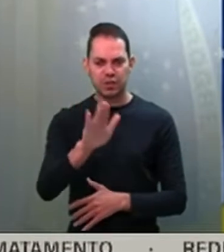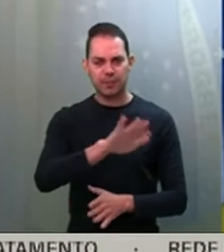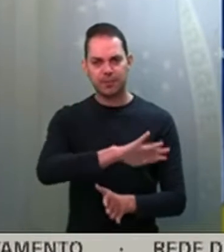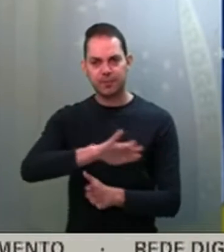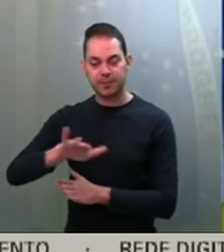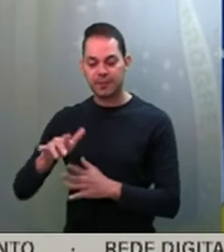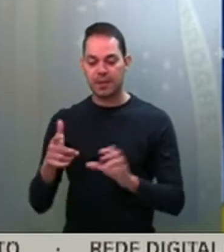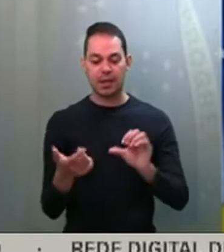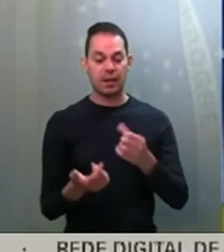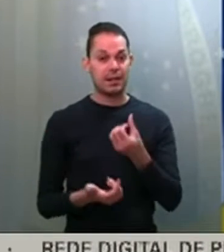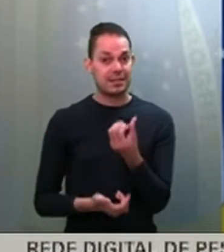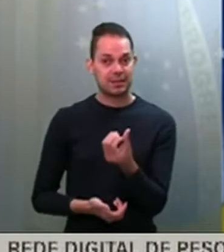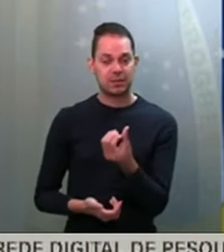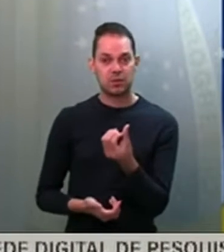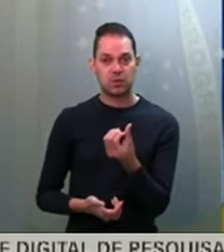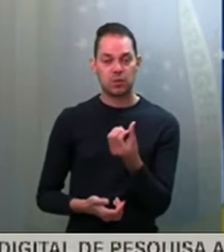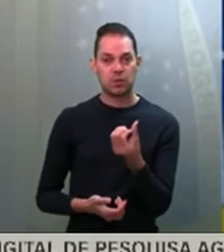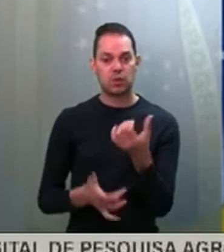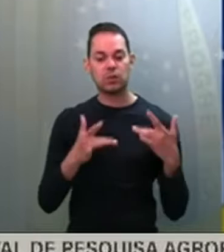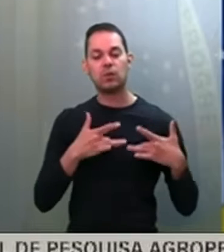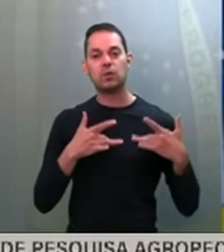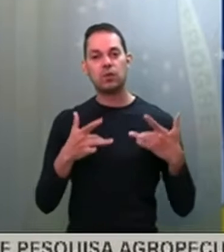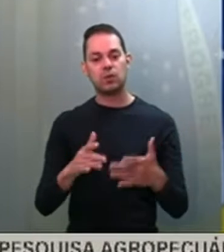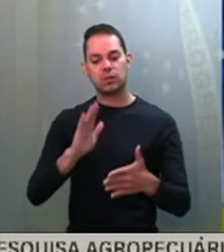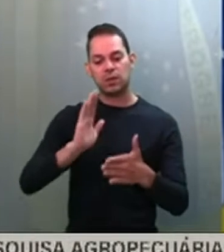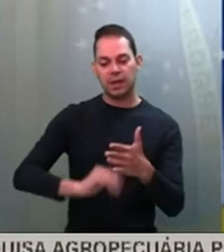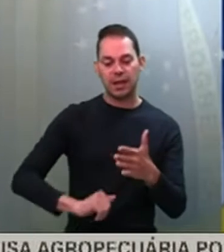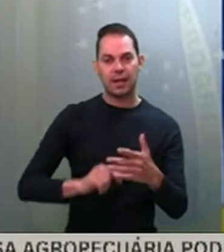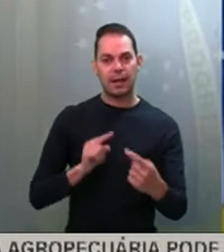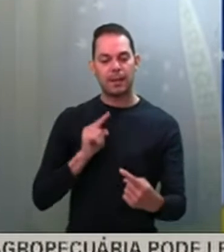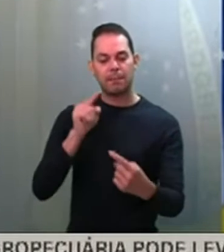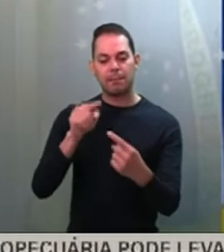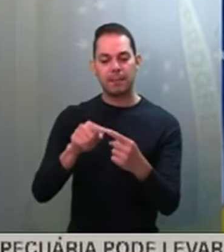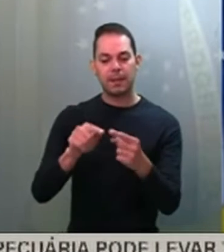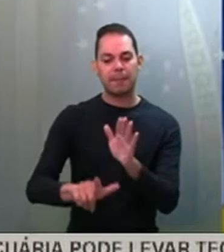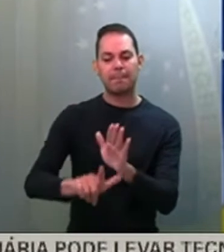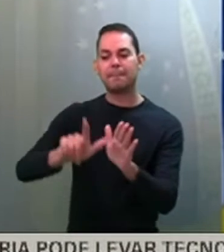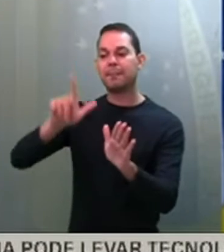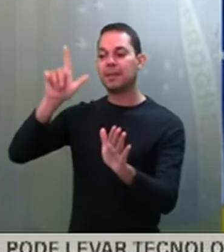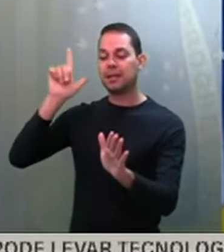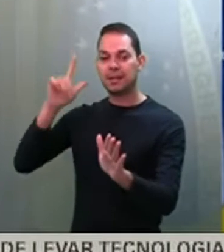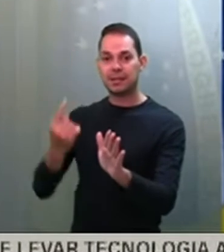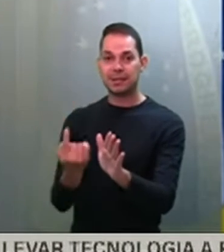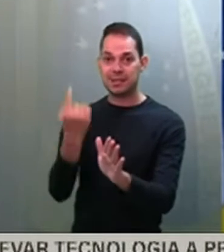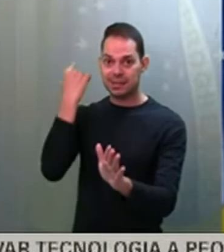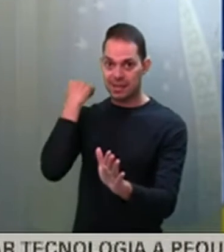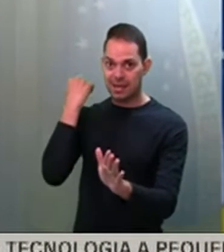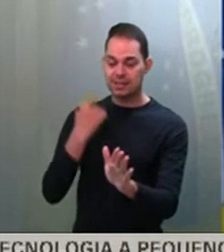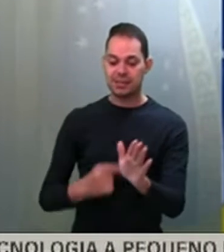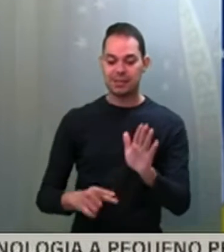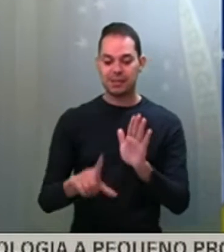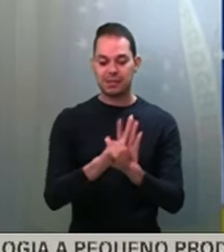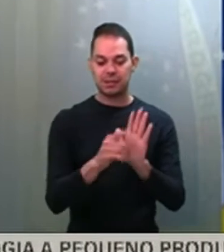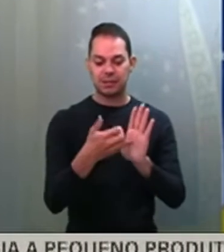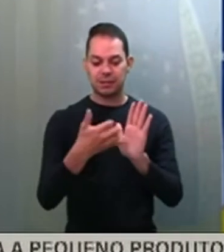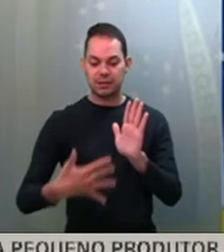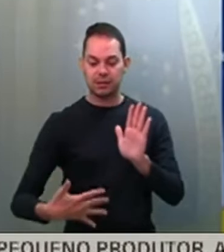sexto suprimir a disposição Quanto à aplicabilidade retroativa das disposições da Lei